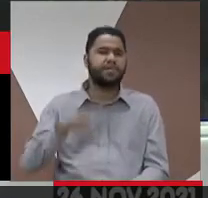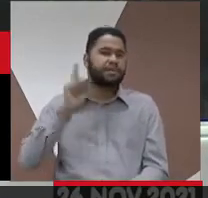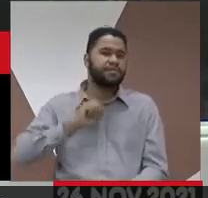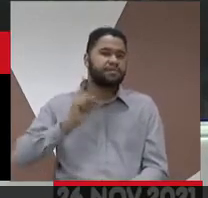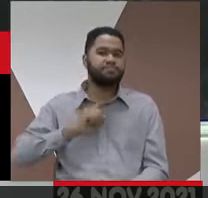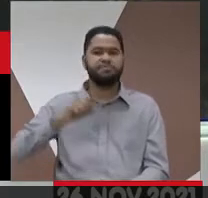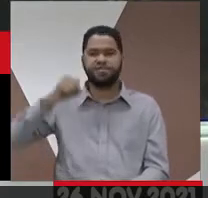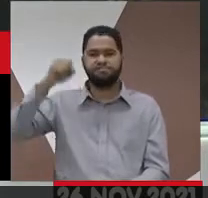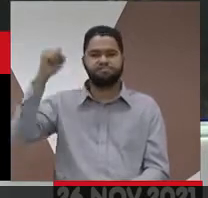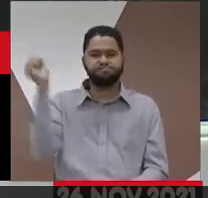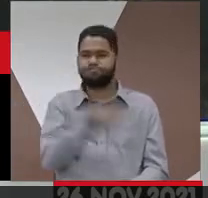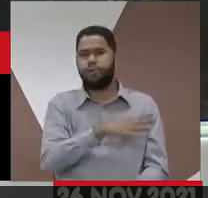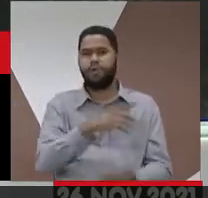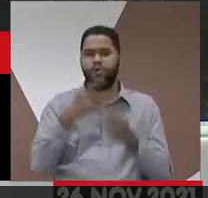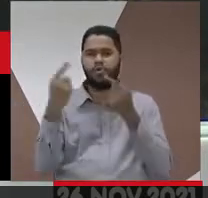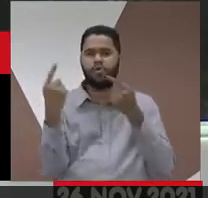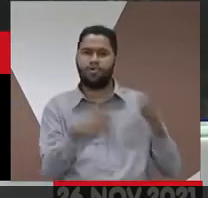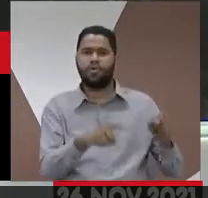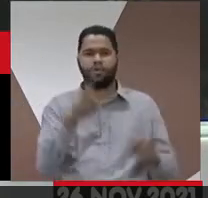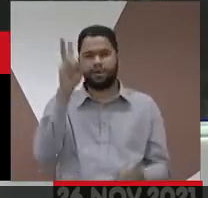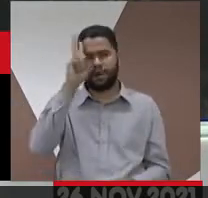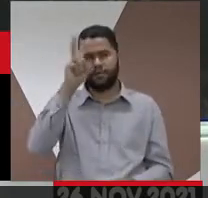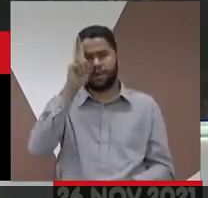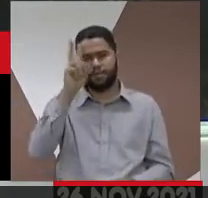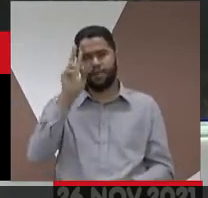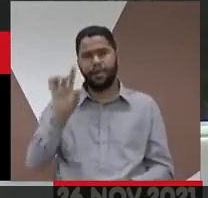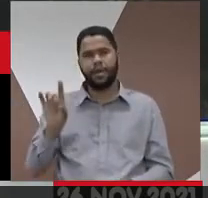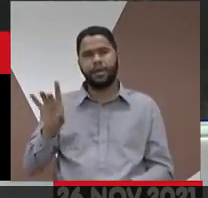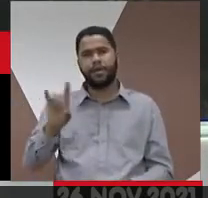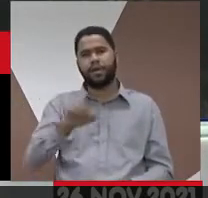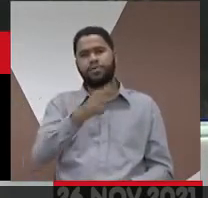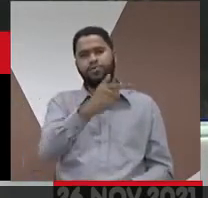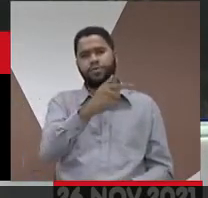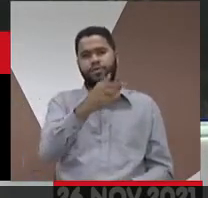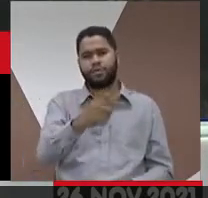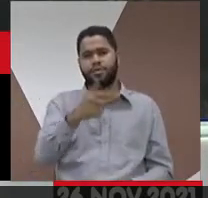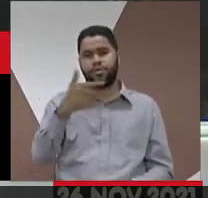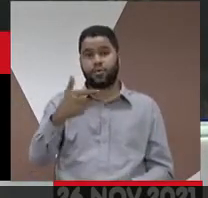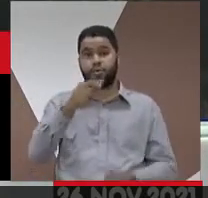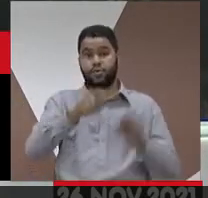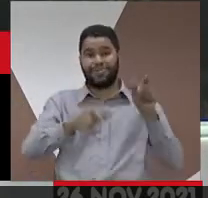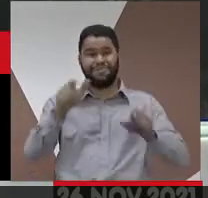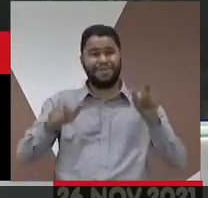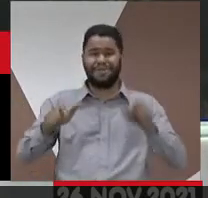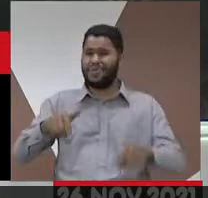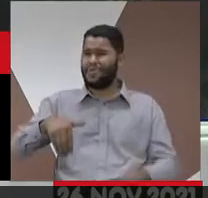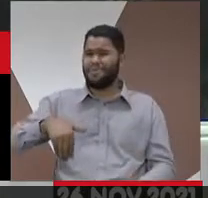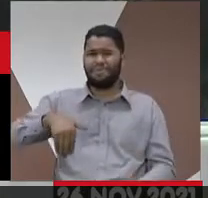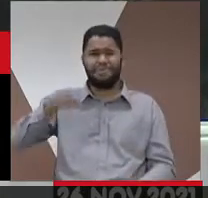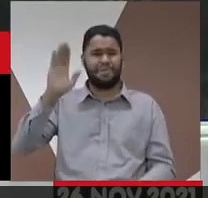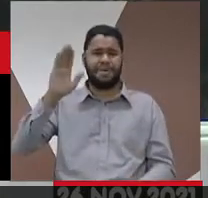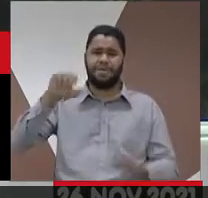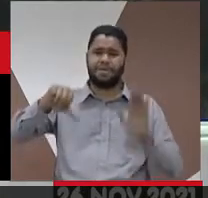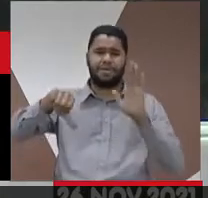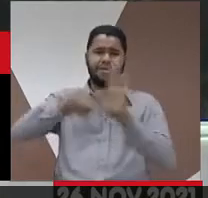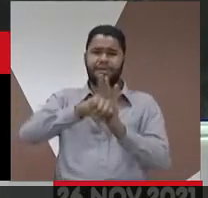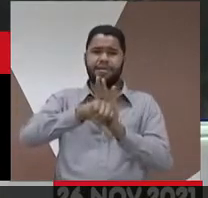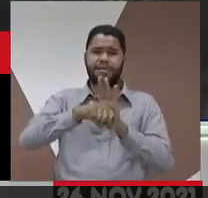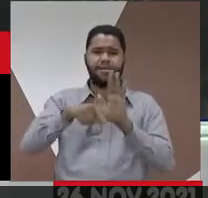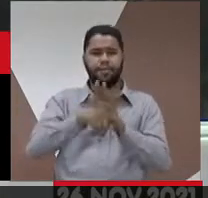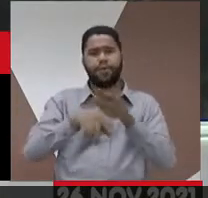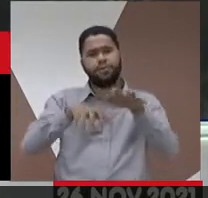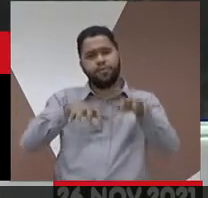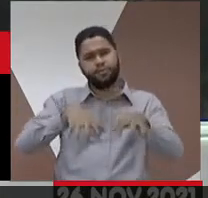violentar ainda mais a memória de cada uma das 272 vítimas do maior crime da